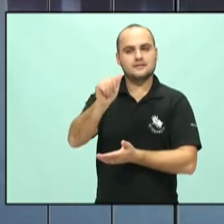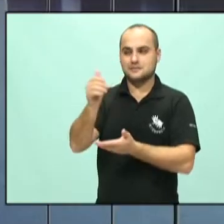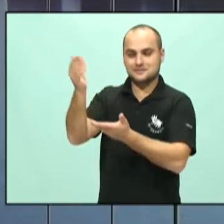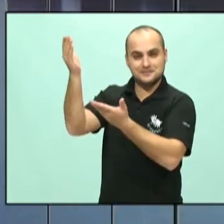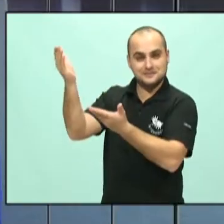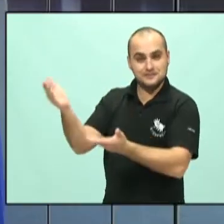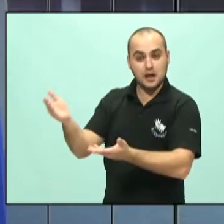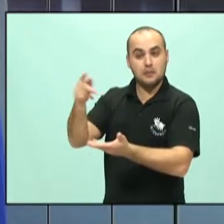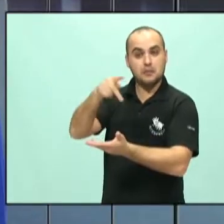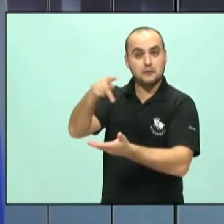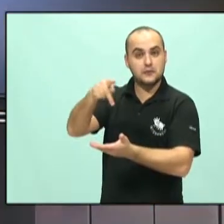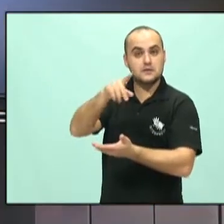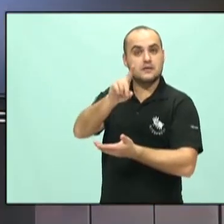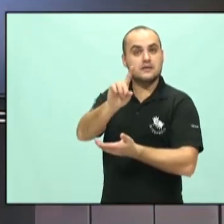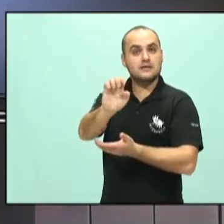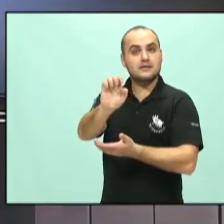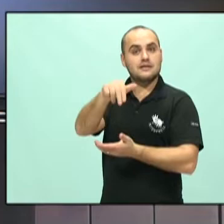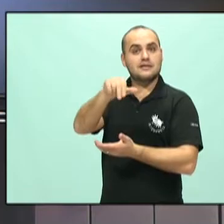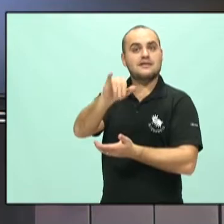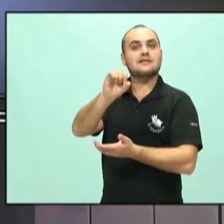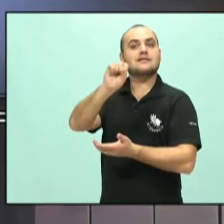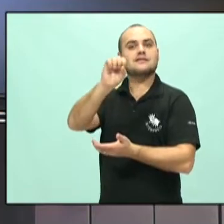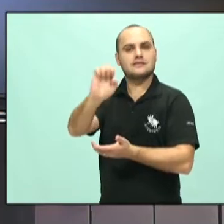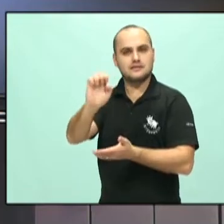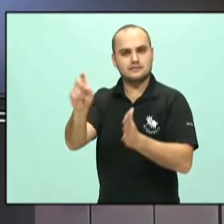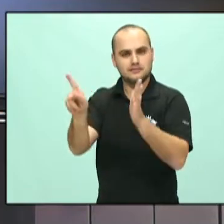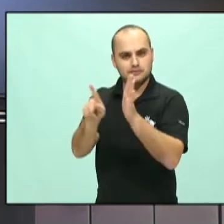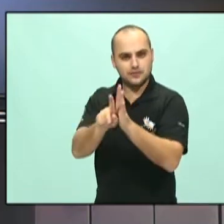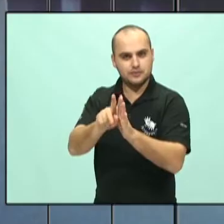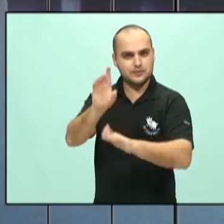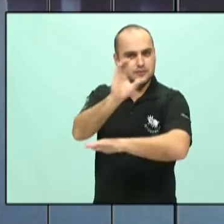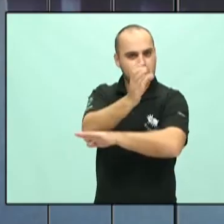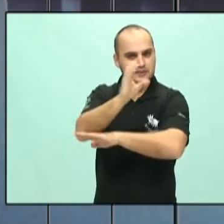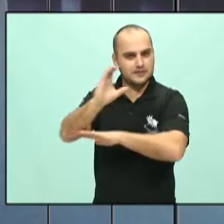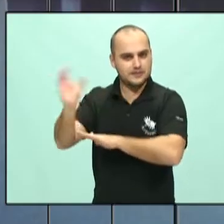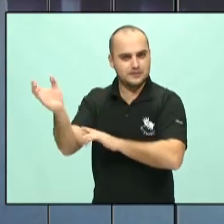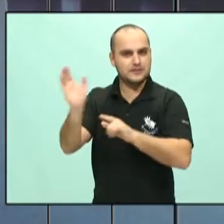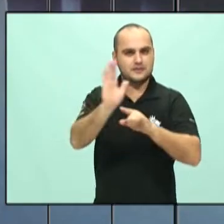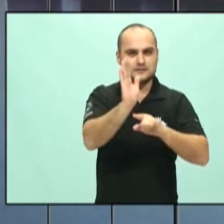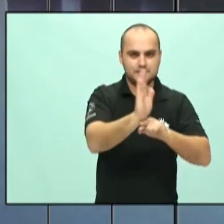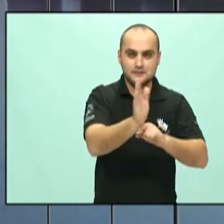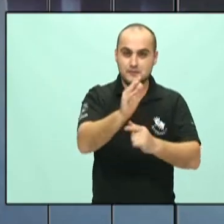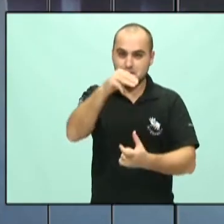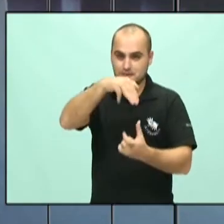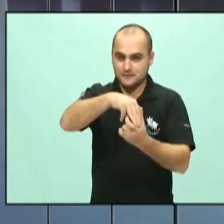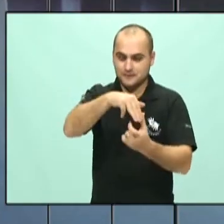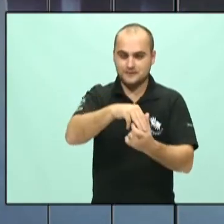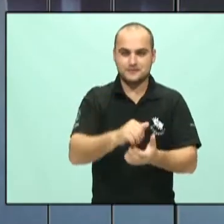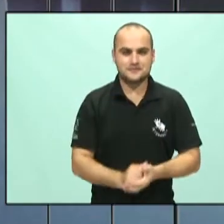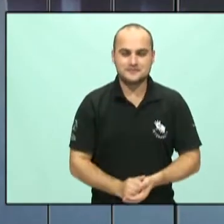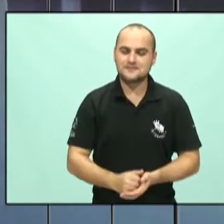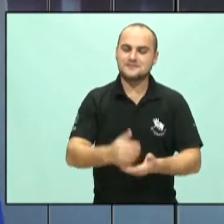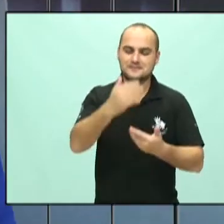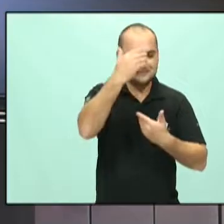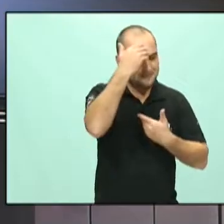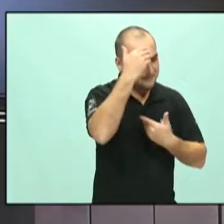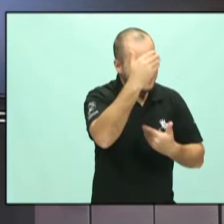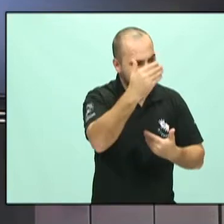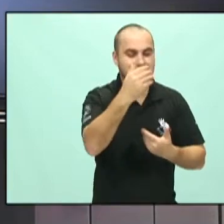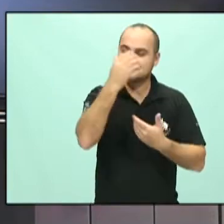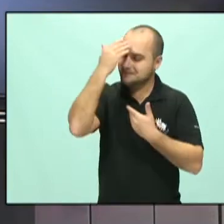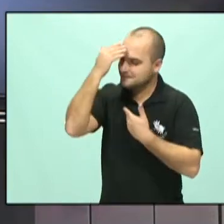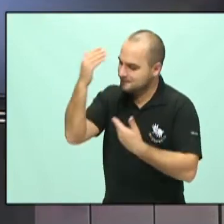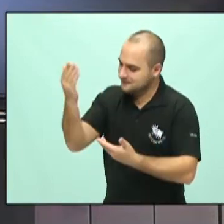Serafini, do curso de Produção Audiovisual da Univale. Olá, tudo bem, professora? Tudo bem, Maurício, obrigado pelo convite. Também